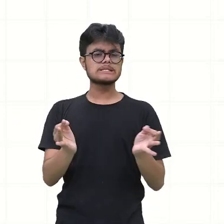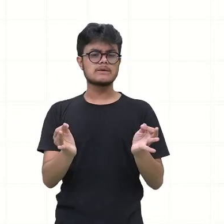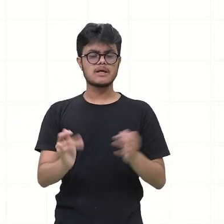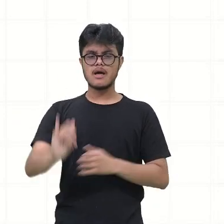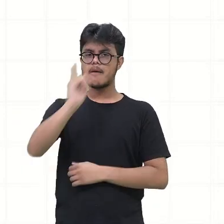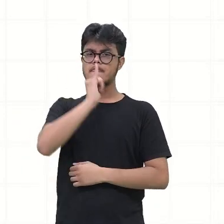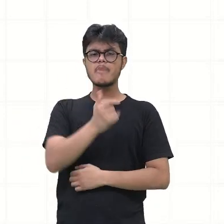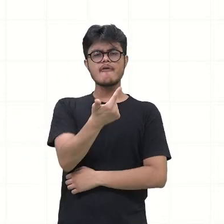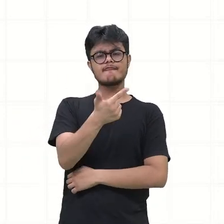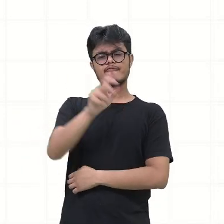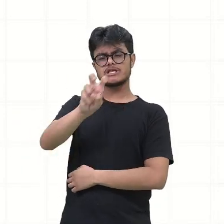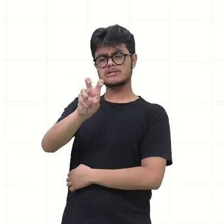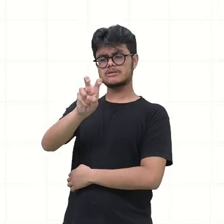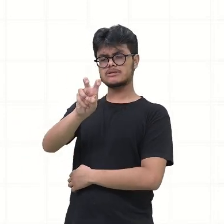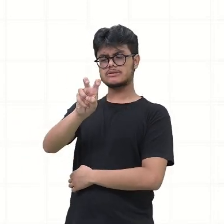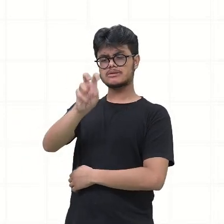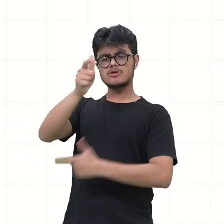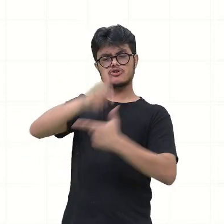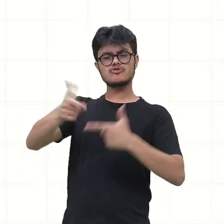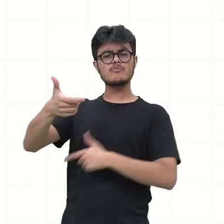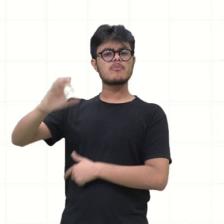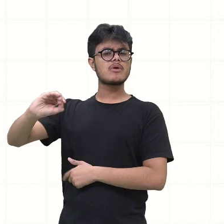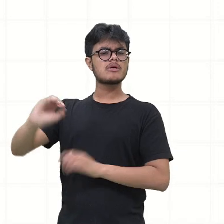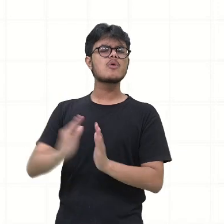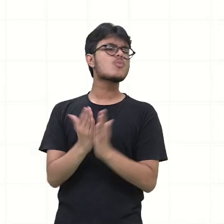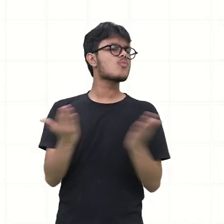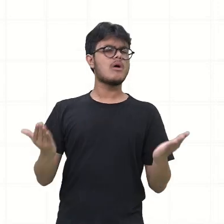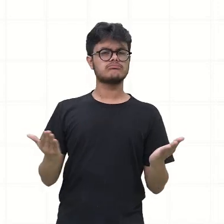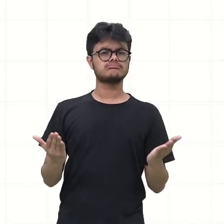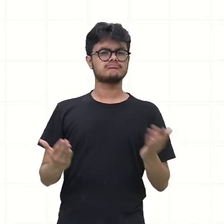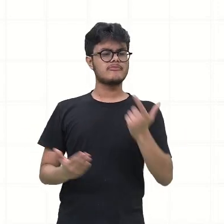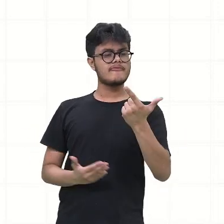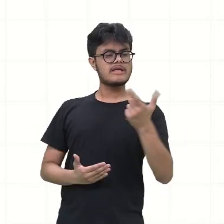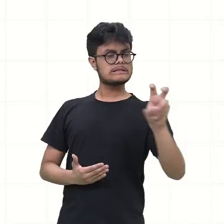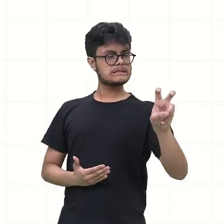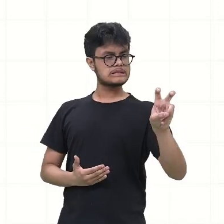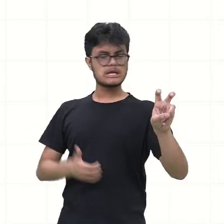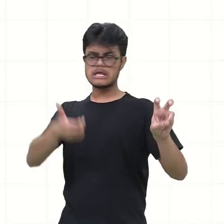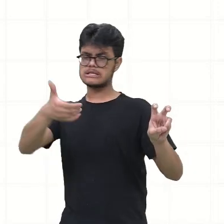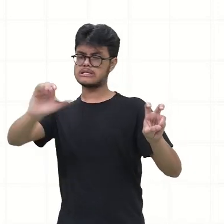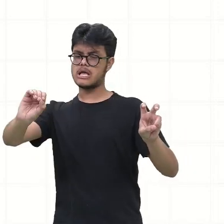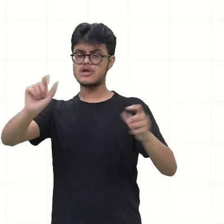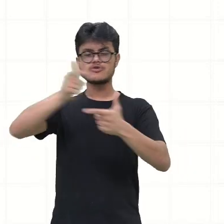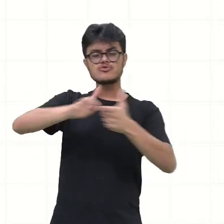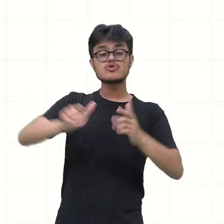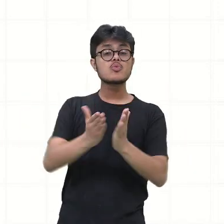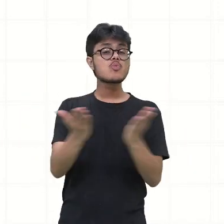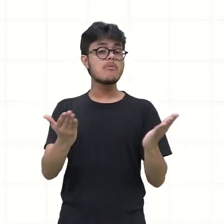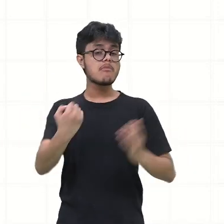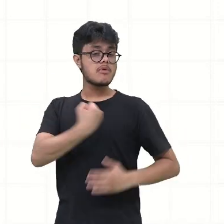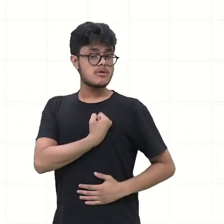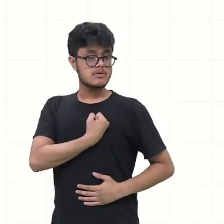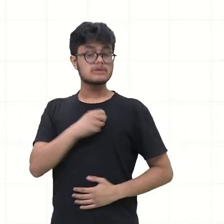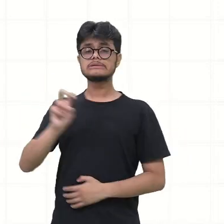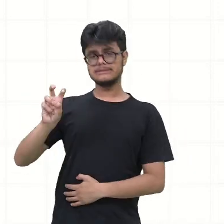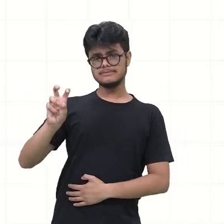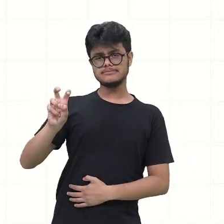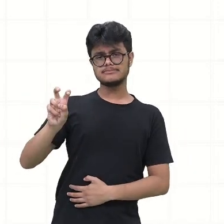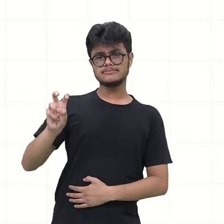esse 25 com o 10. Qual é o número que divide tanto o 25 quanto o 10? Nesse caso, é o 5,